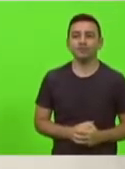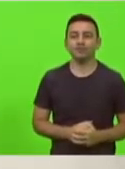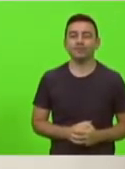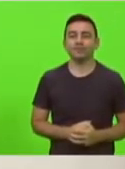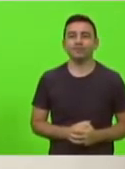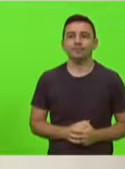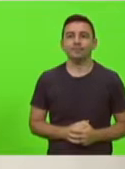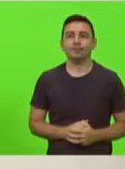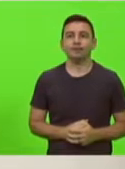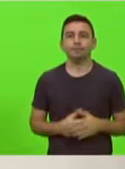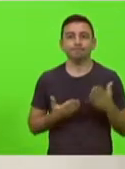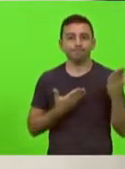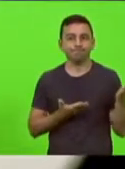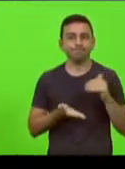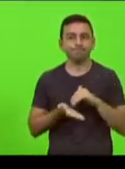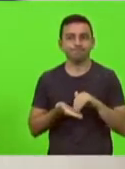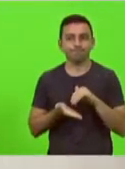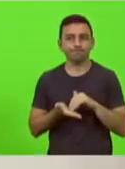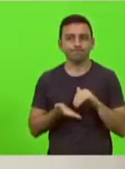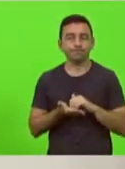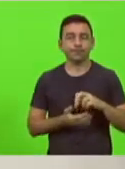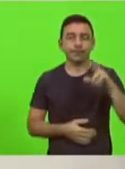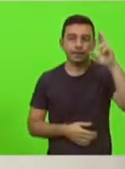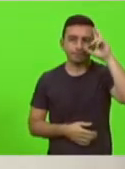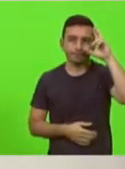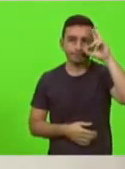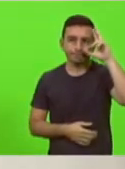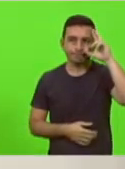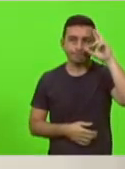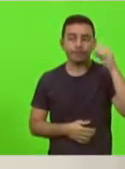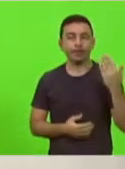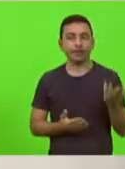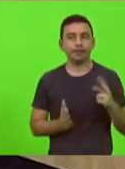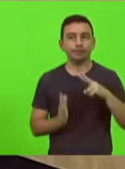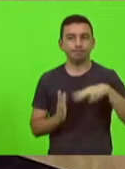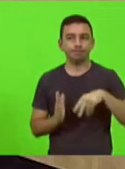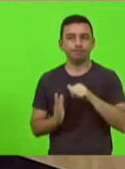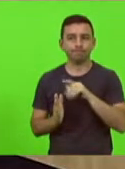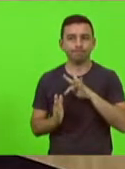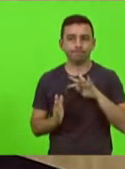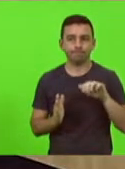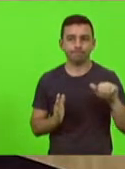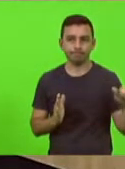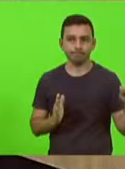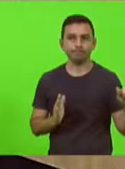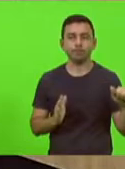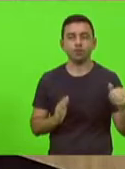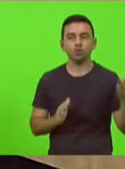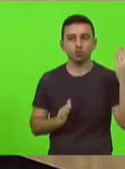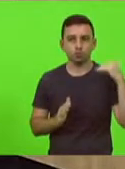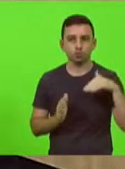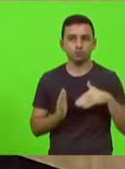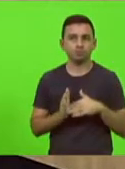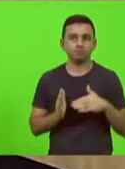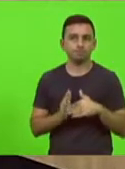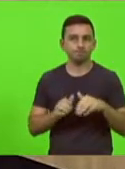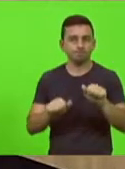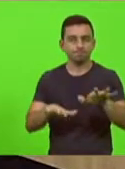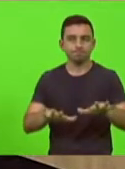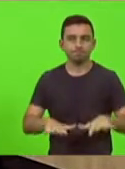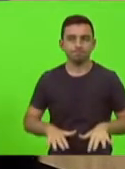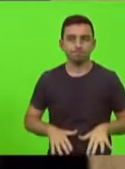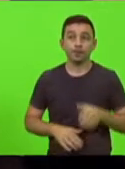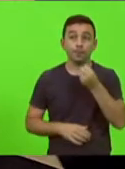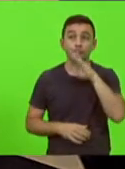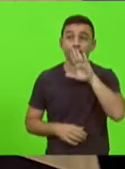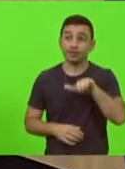o senhor secretário Ricardo Alba para proceder à leitura da ata da última sessão. Boa